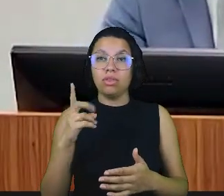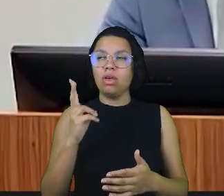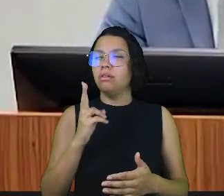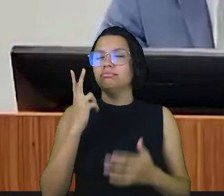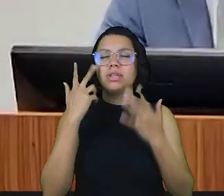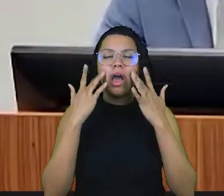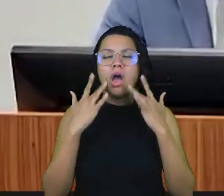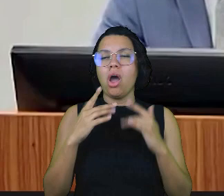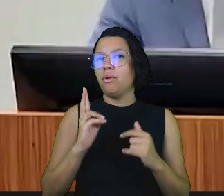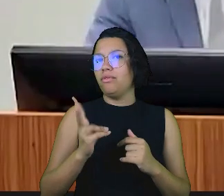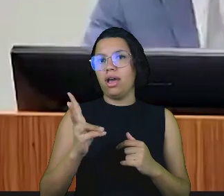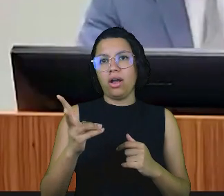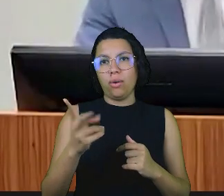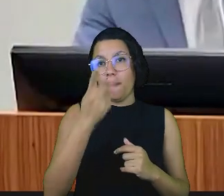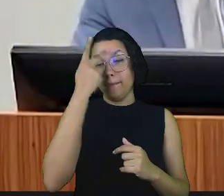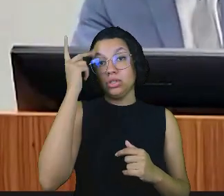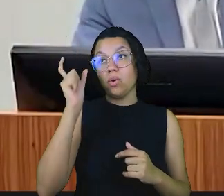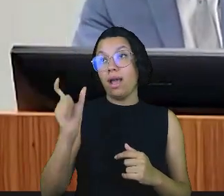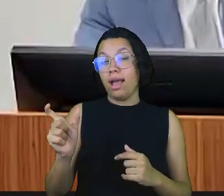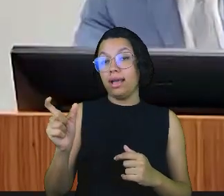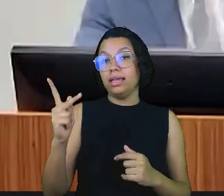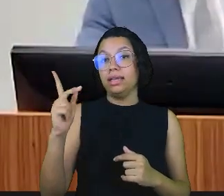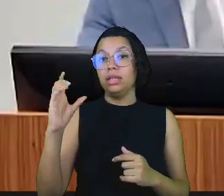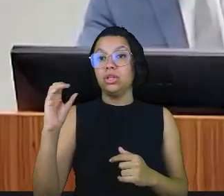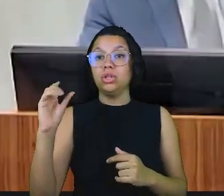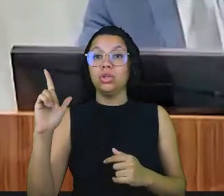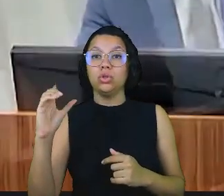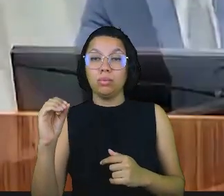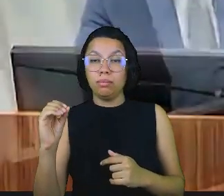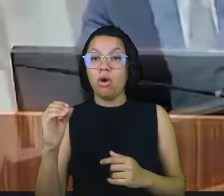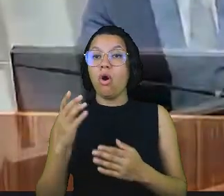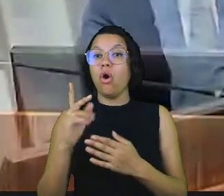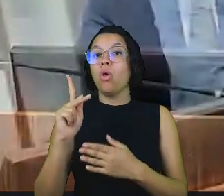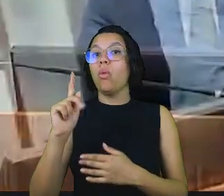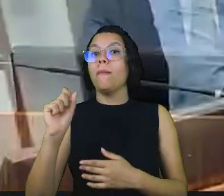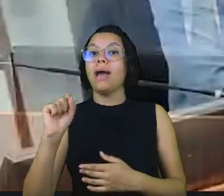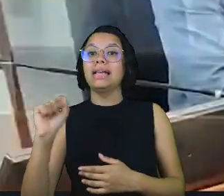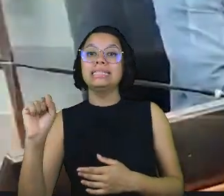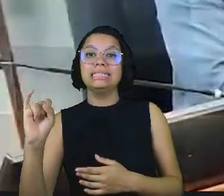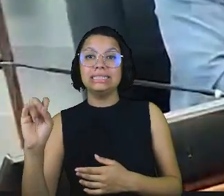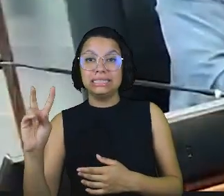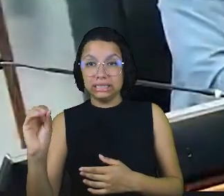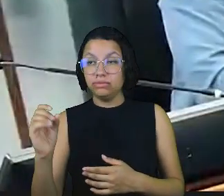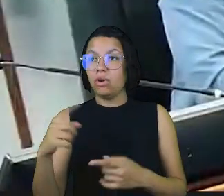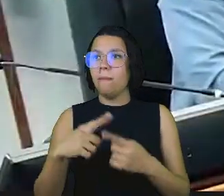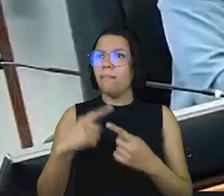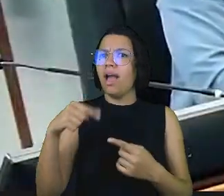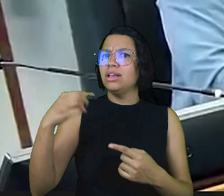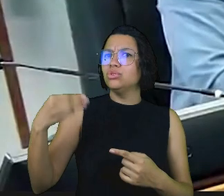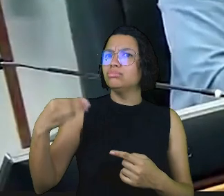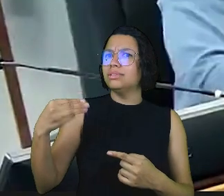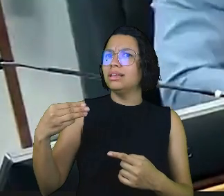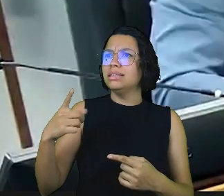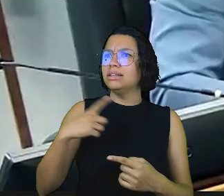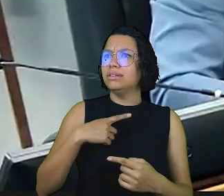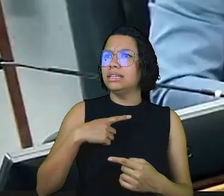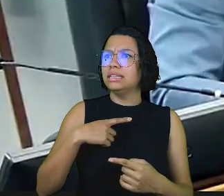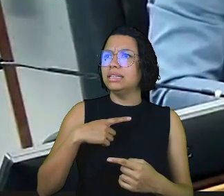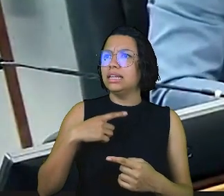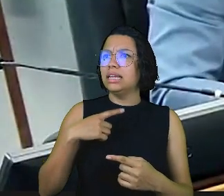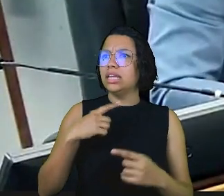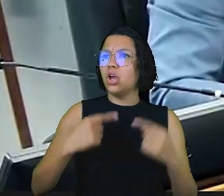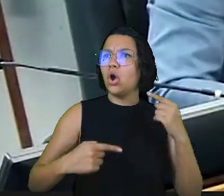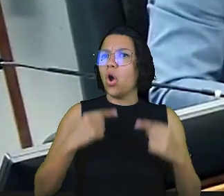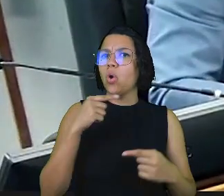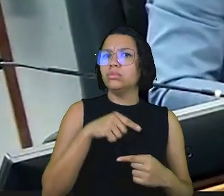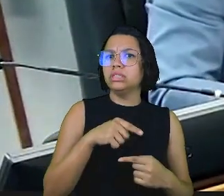polo passivo, mas um terceiro que tem contra si apetrechado um IDPJ está no polo passivo